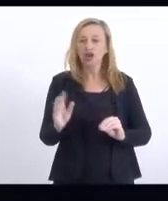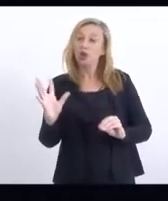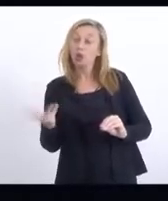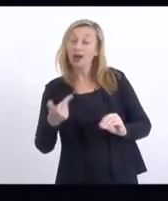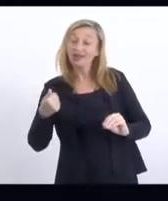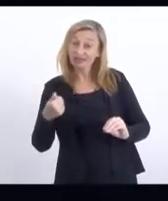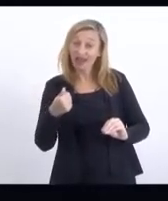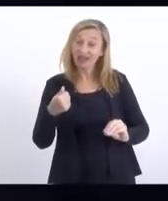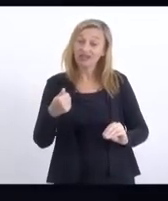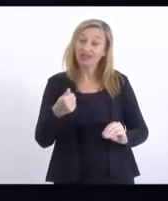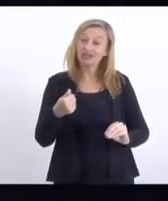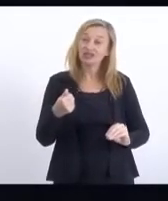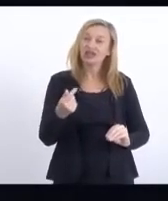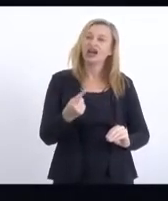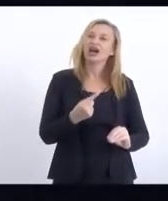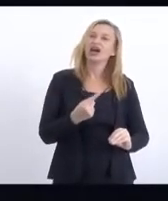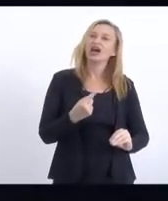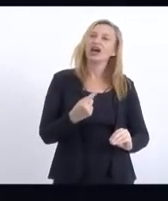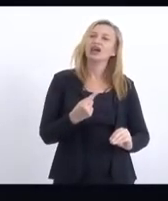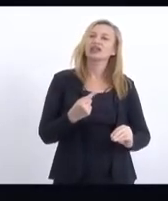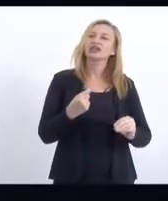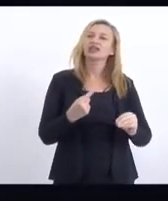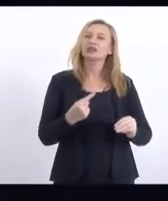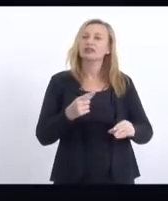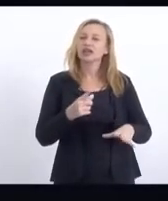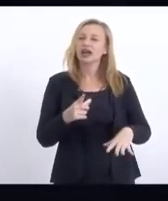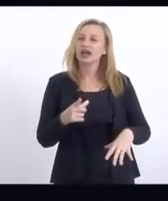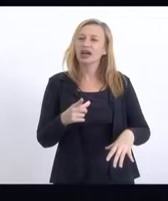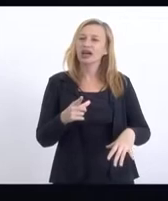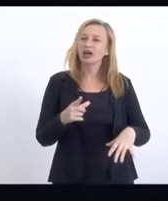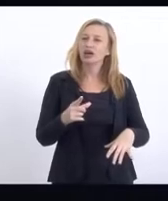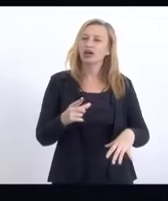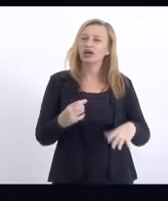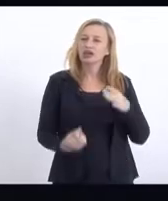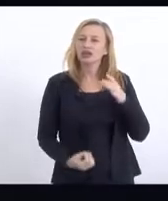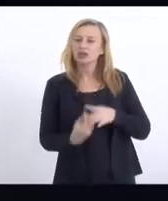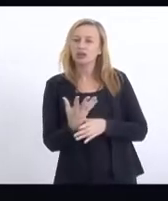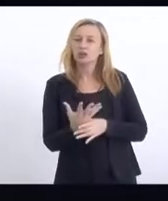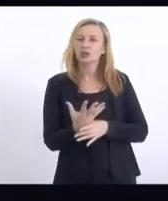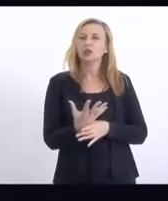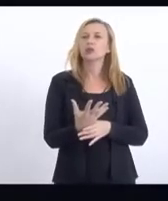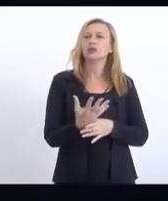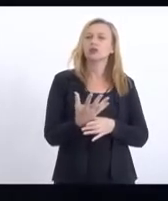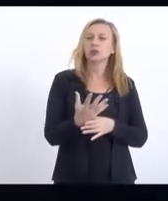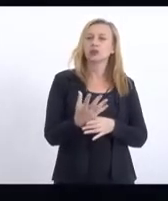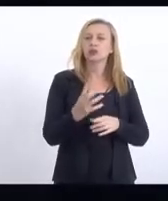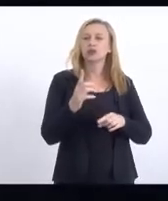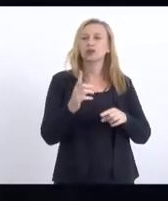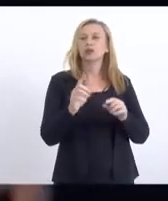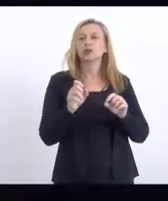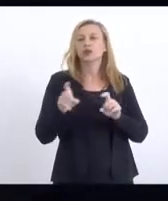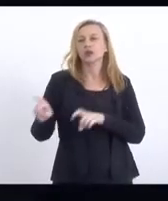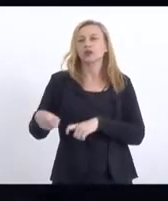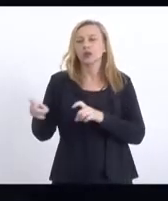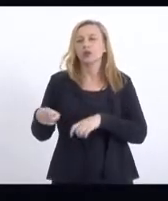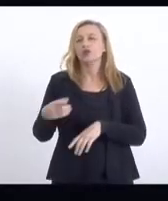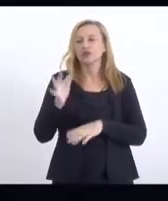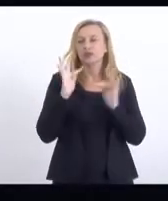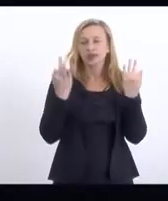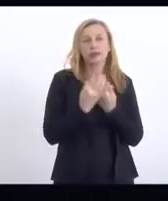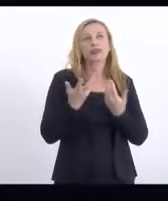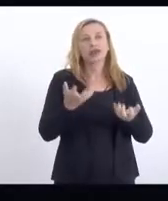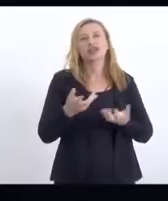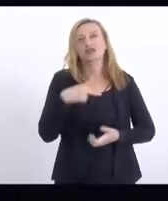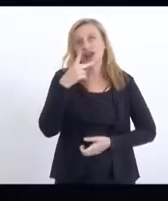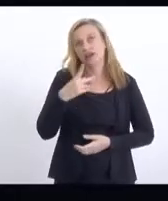dos nossos escoar as produções dos nossos agricultores familiares. Eu só queria agora dizer uma coisa para vocês,